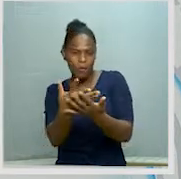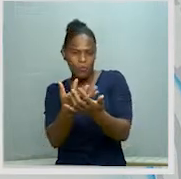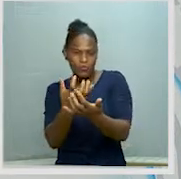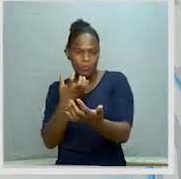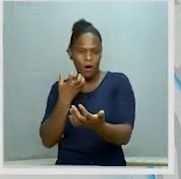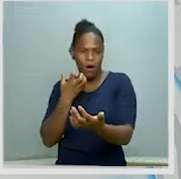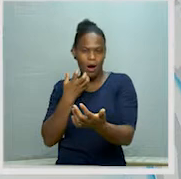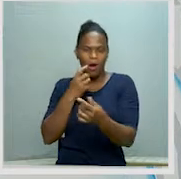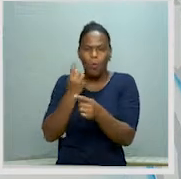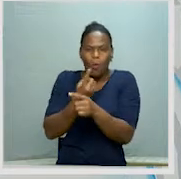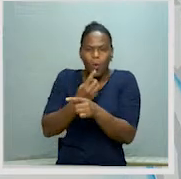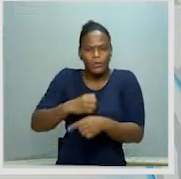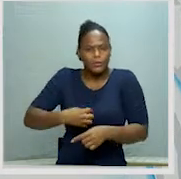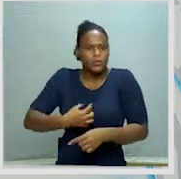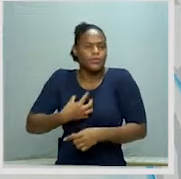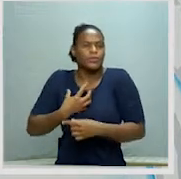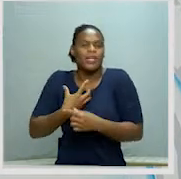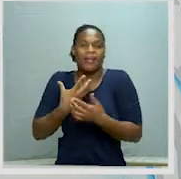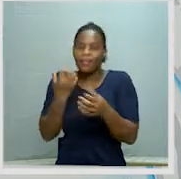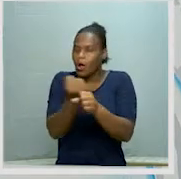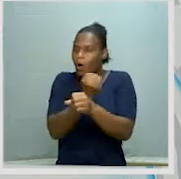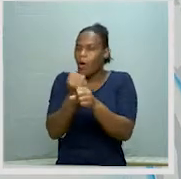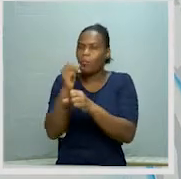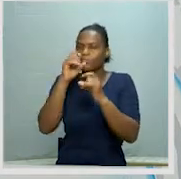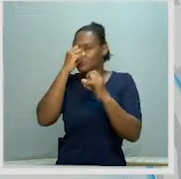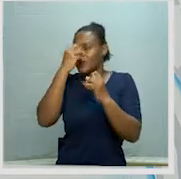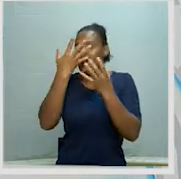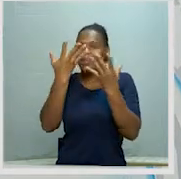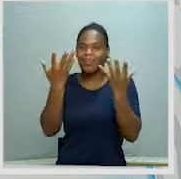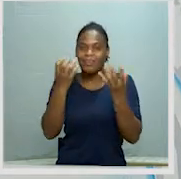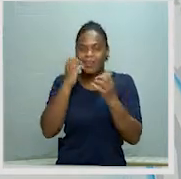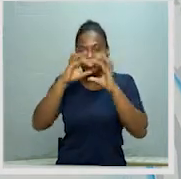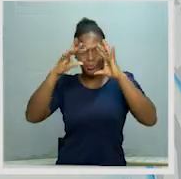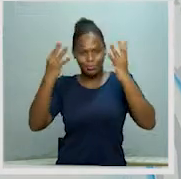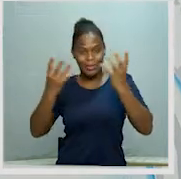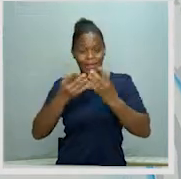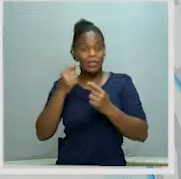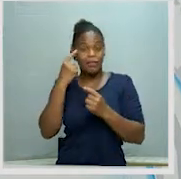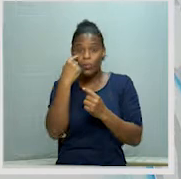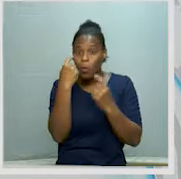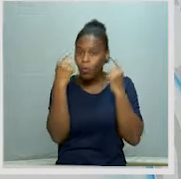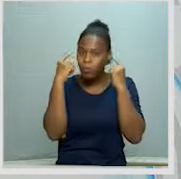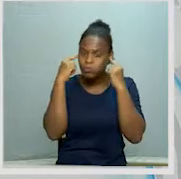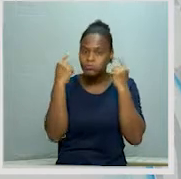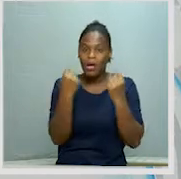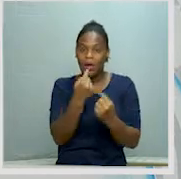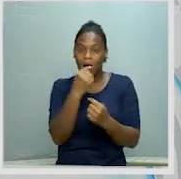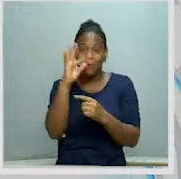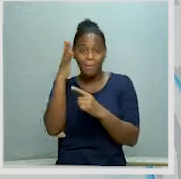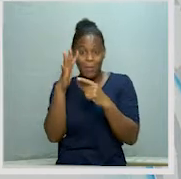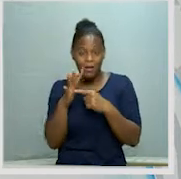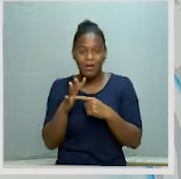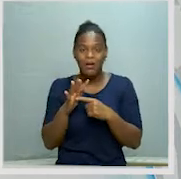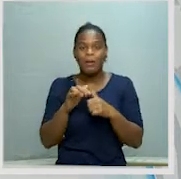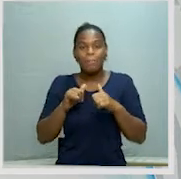as impressões sensoriais que vêm da obra ou da natureza através dos nossos sentidos, mas é graças à